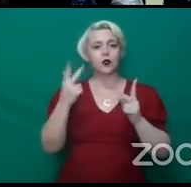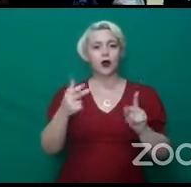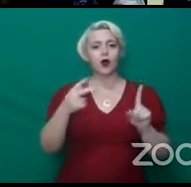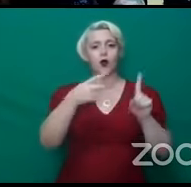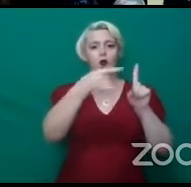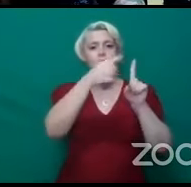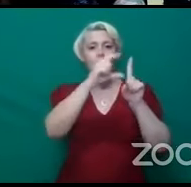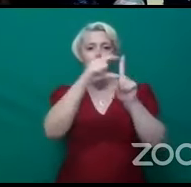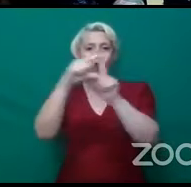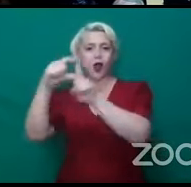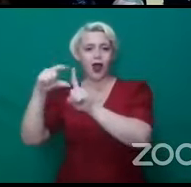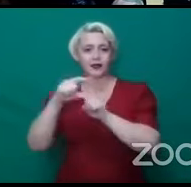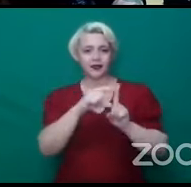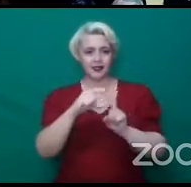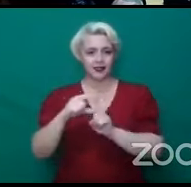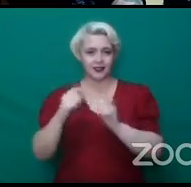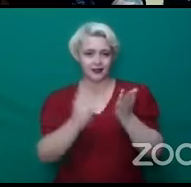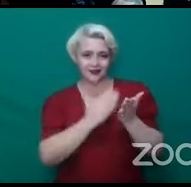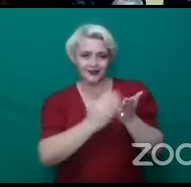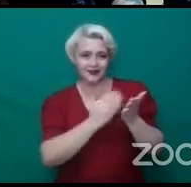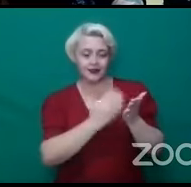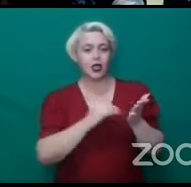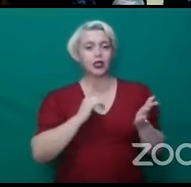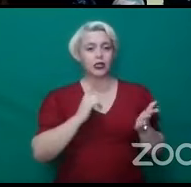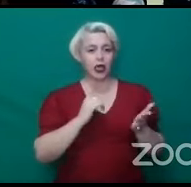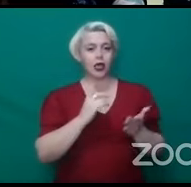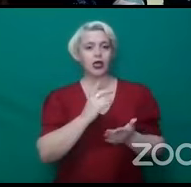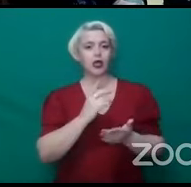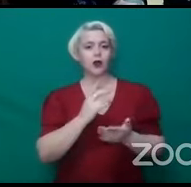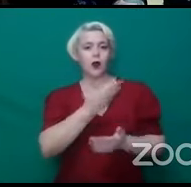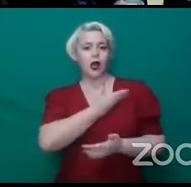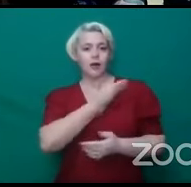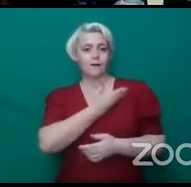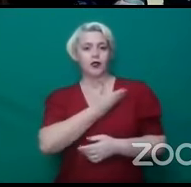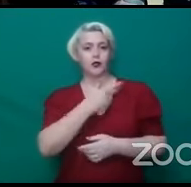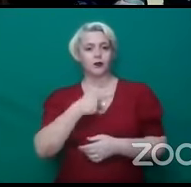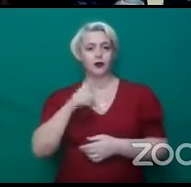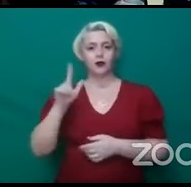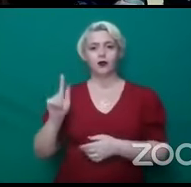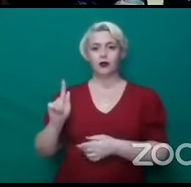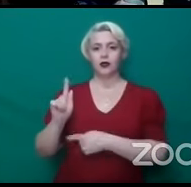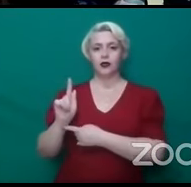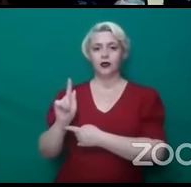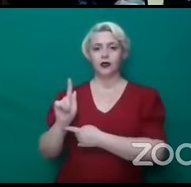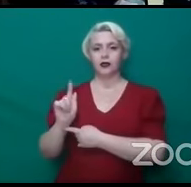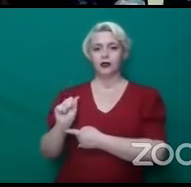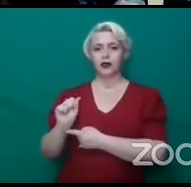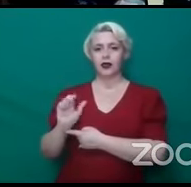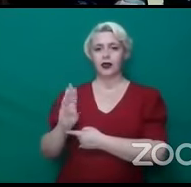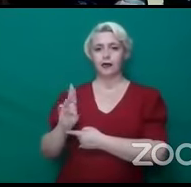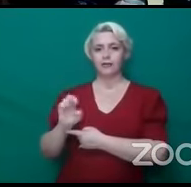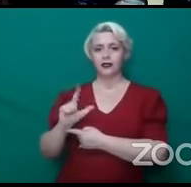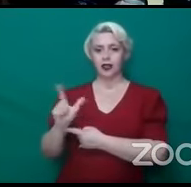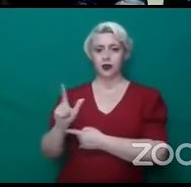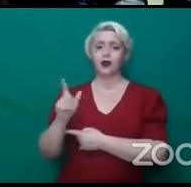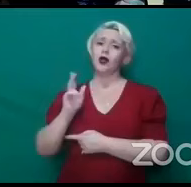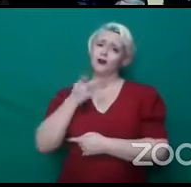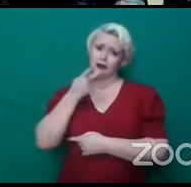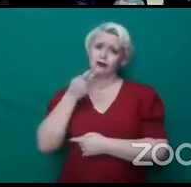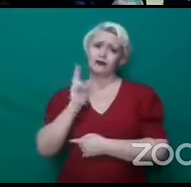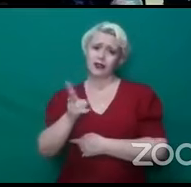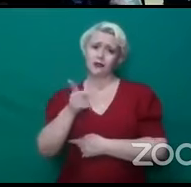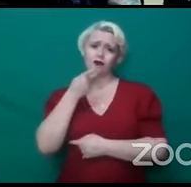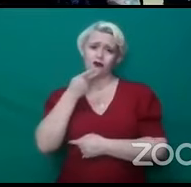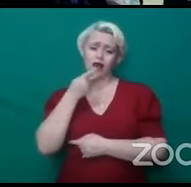coisas também. Porque, assim, tem um amigo meu, o Gabriel, eu vou falar dele, eu sempre vou citar meus amigos aqui, porque tá todo mundo.